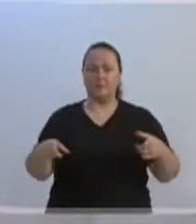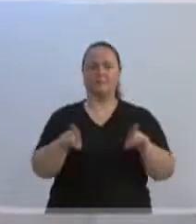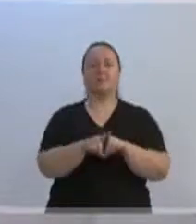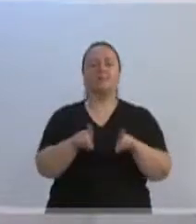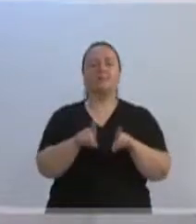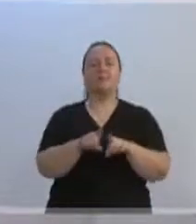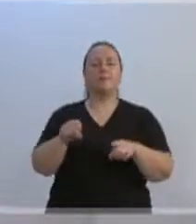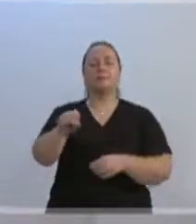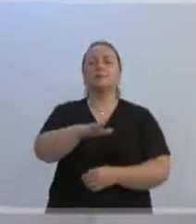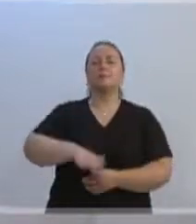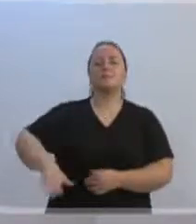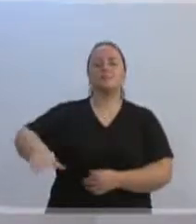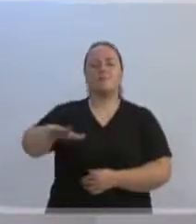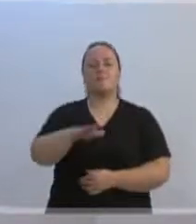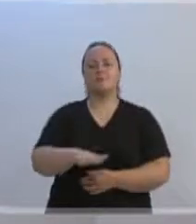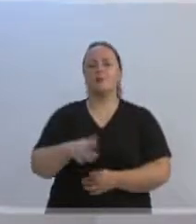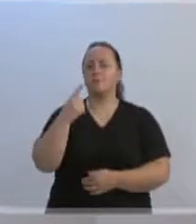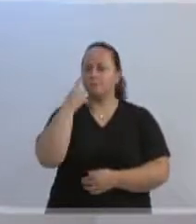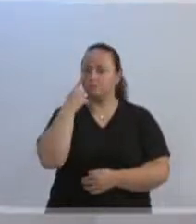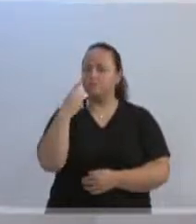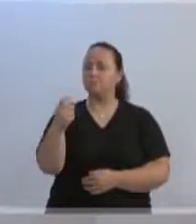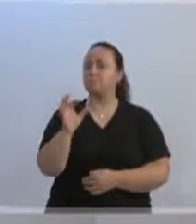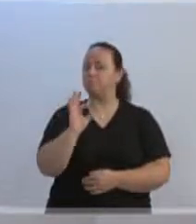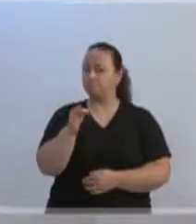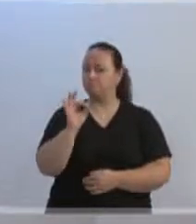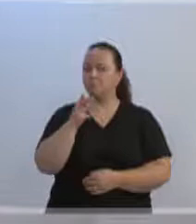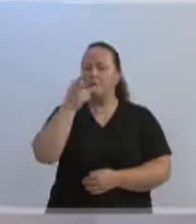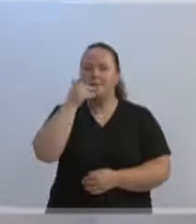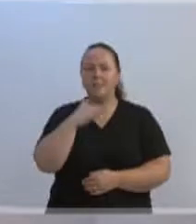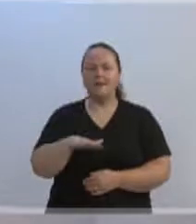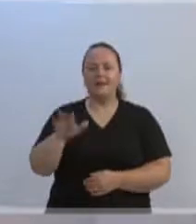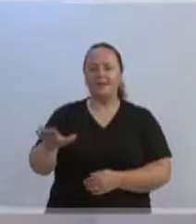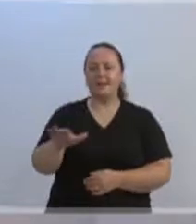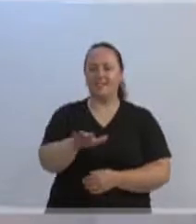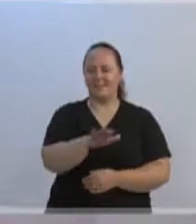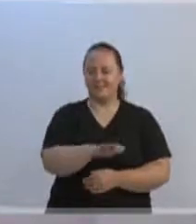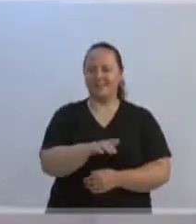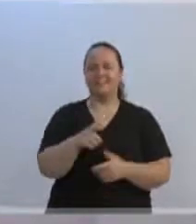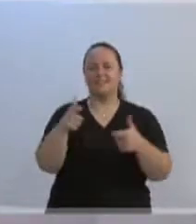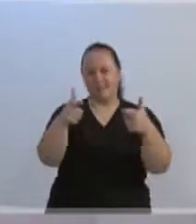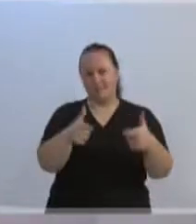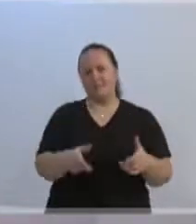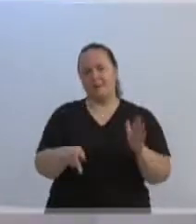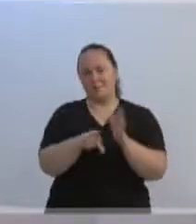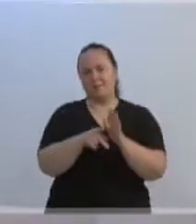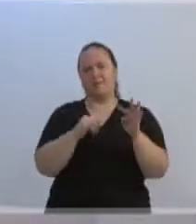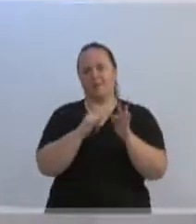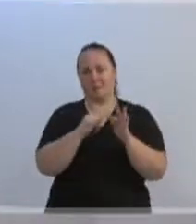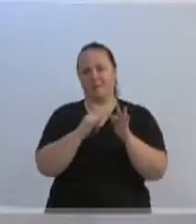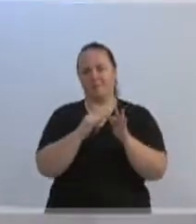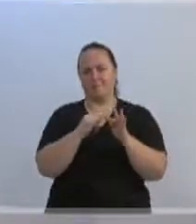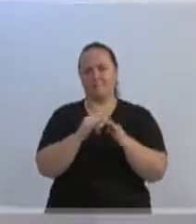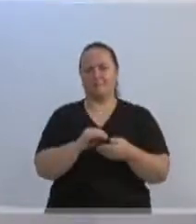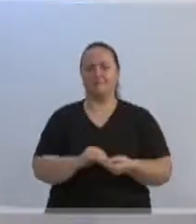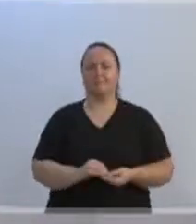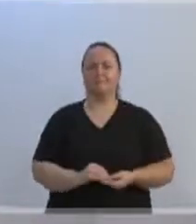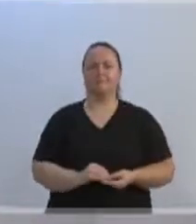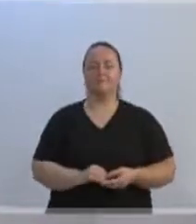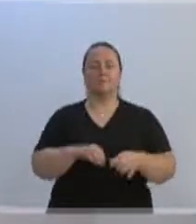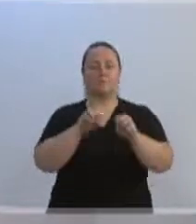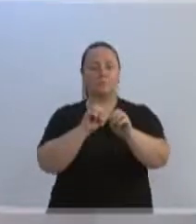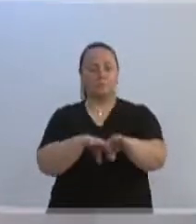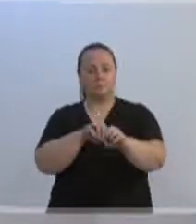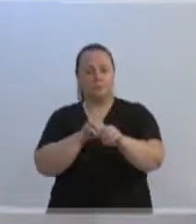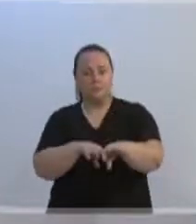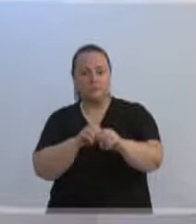social muito interessante com as crianças ali da etapa vinha dando aulas